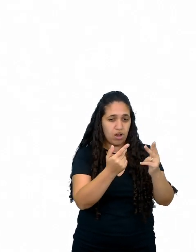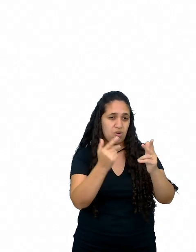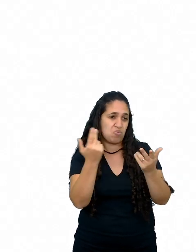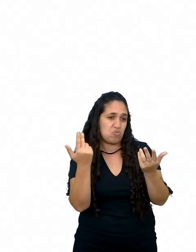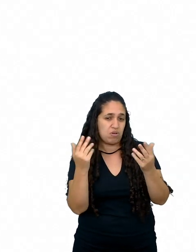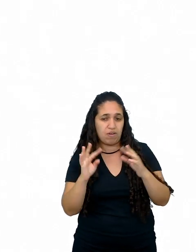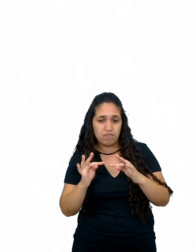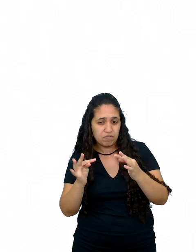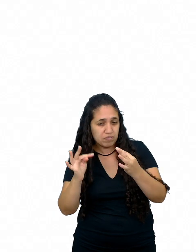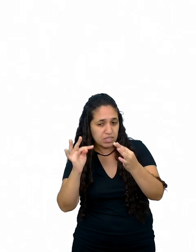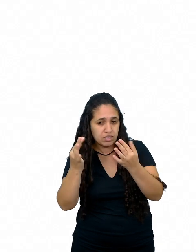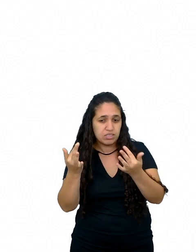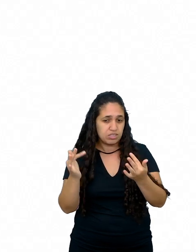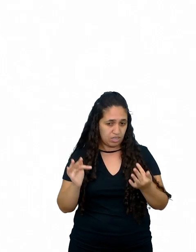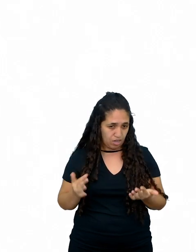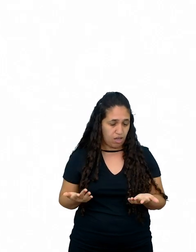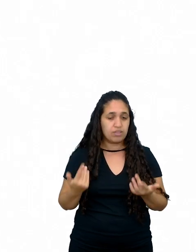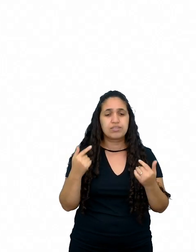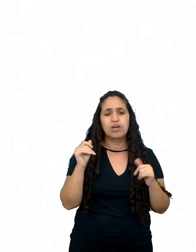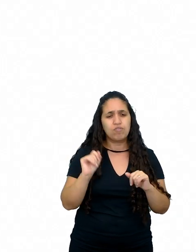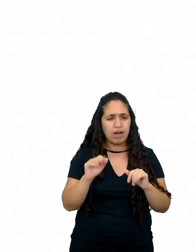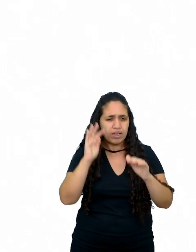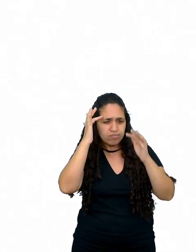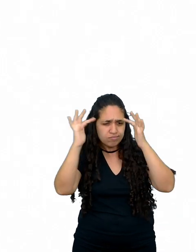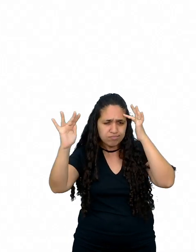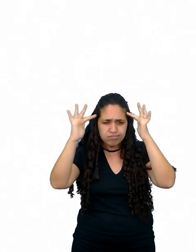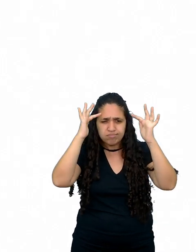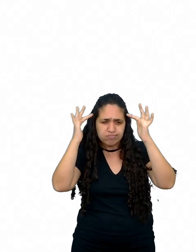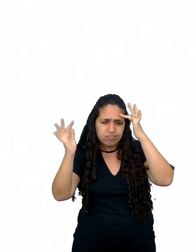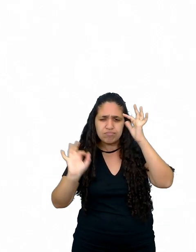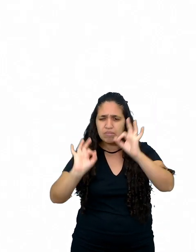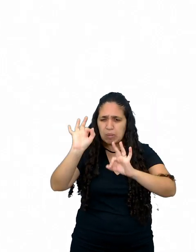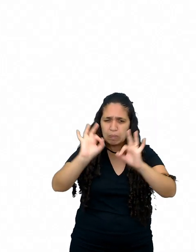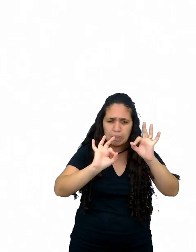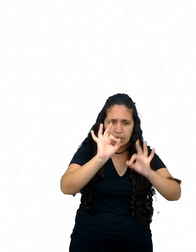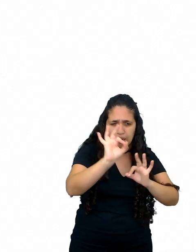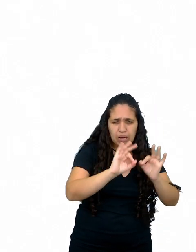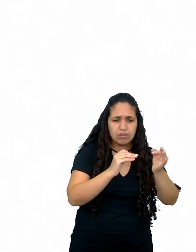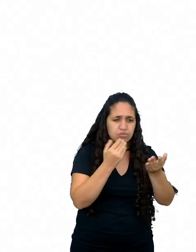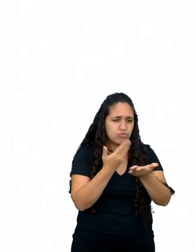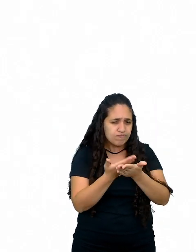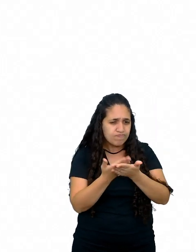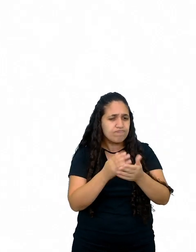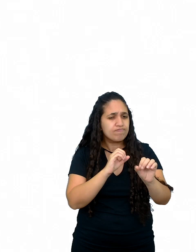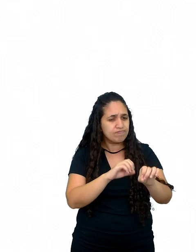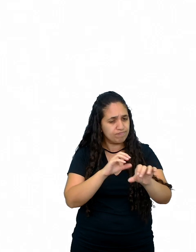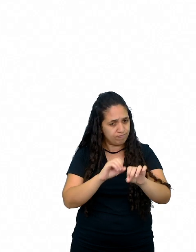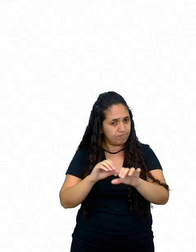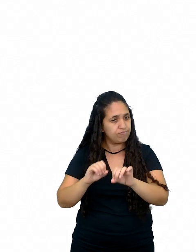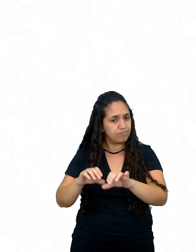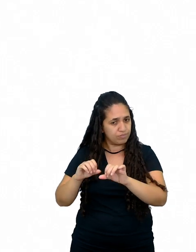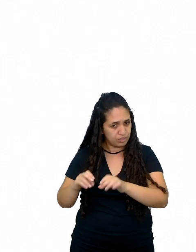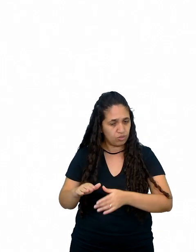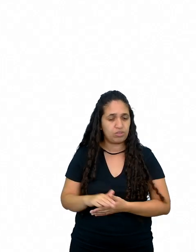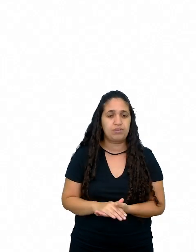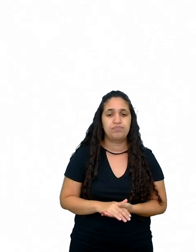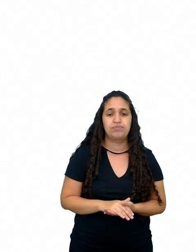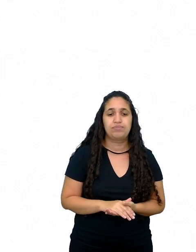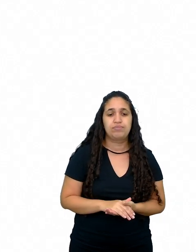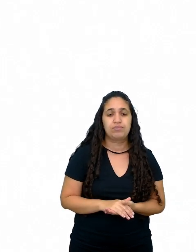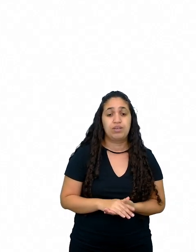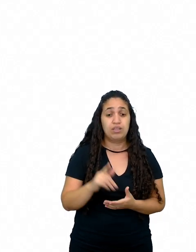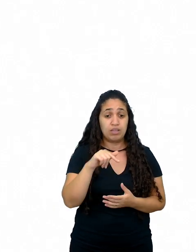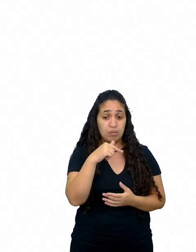física. Então, a gente já vai bolando aí uns jeitos de aplicar a aula, né? Posso fazer a